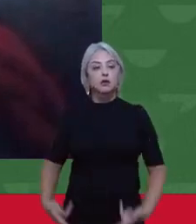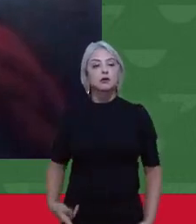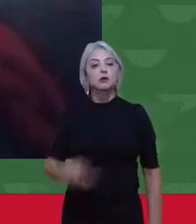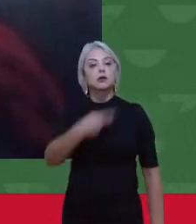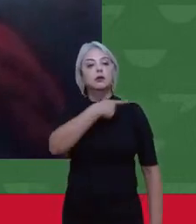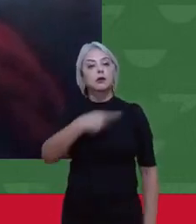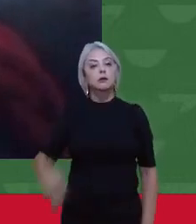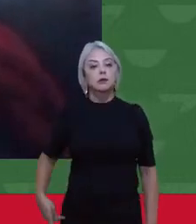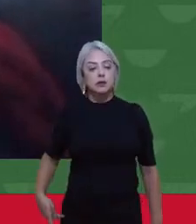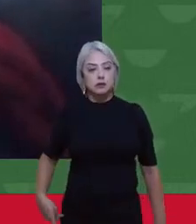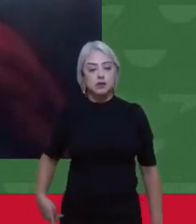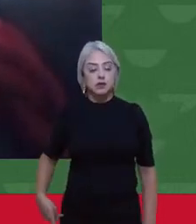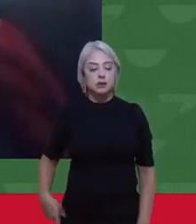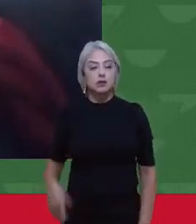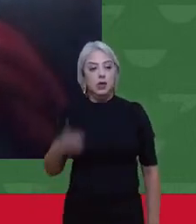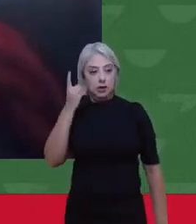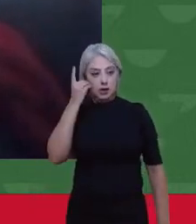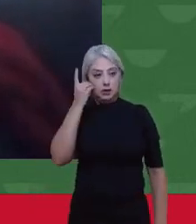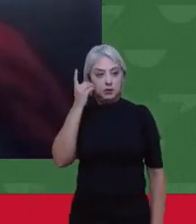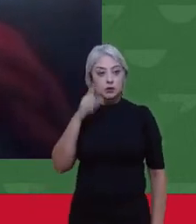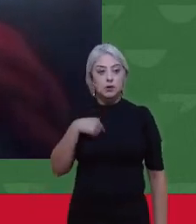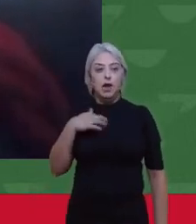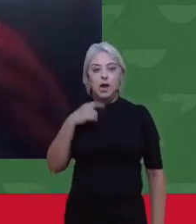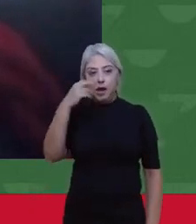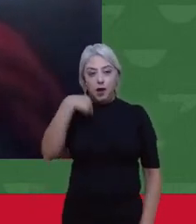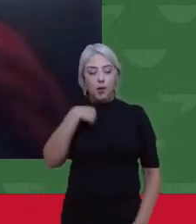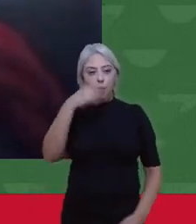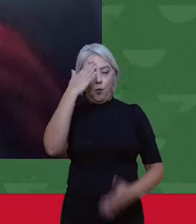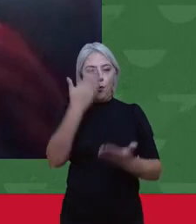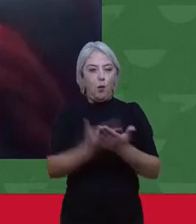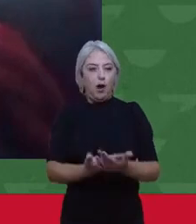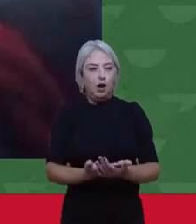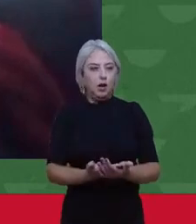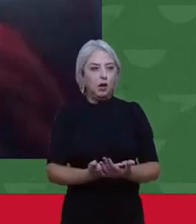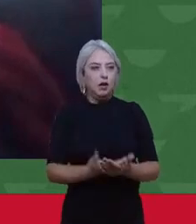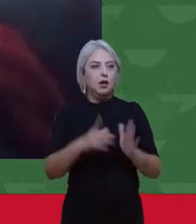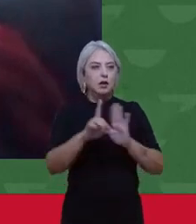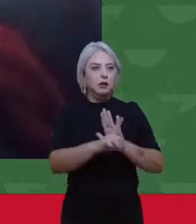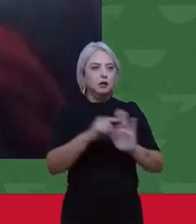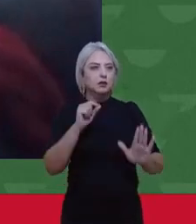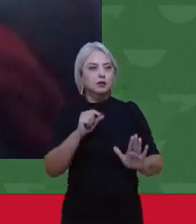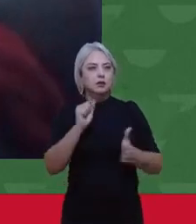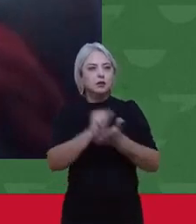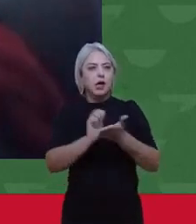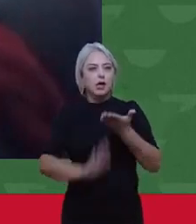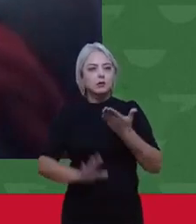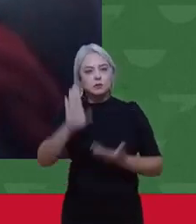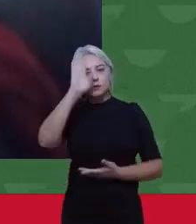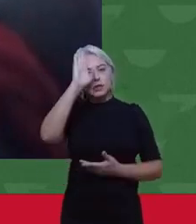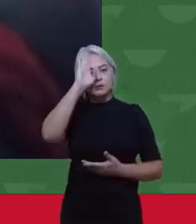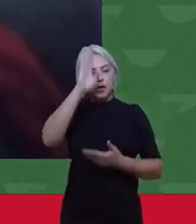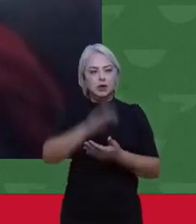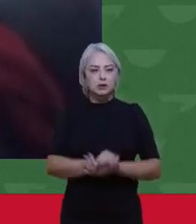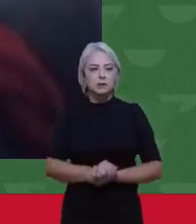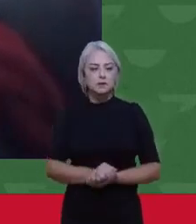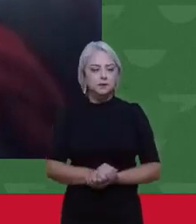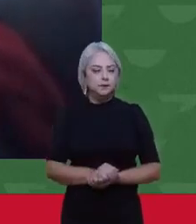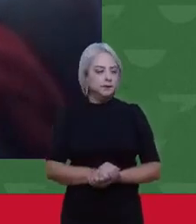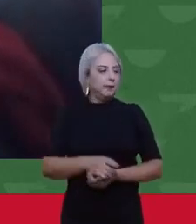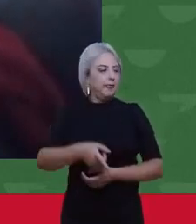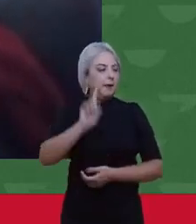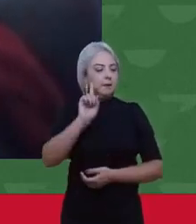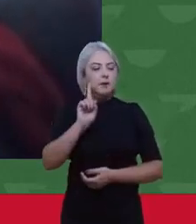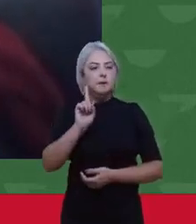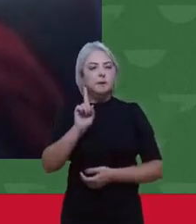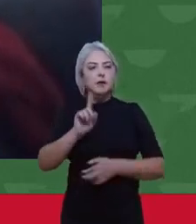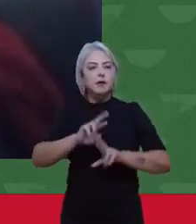da República. Eu acredito que eu destacaria como ações principais. Primeiro, a